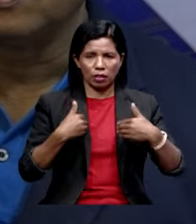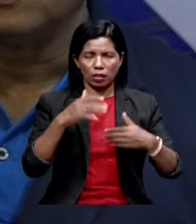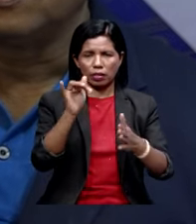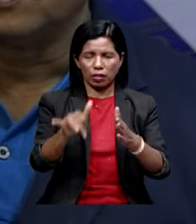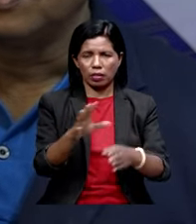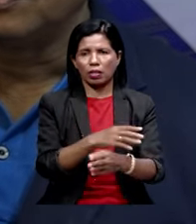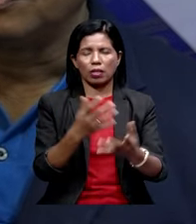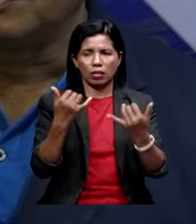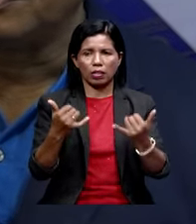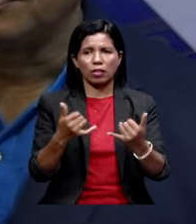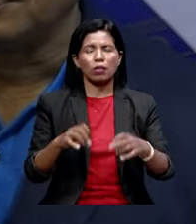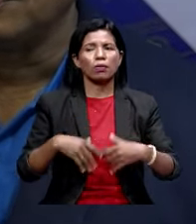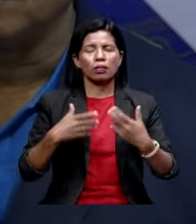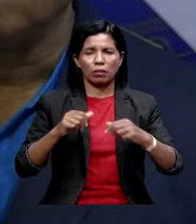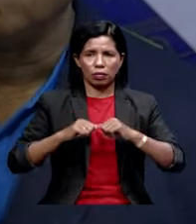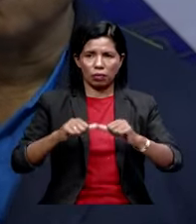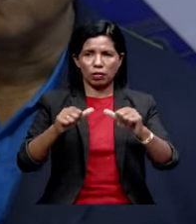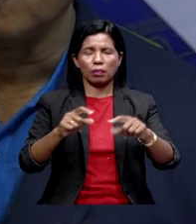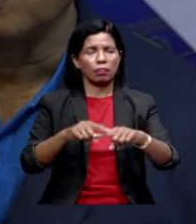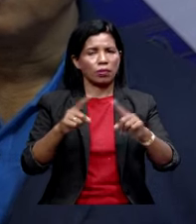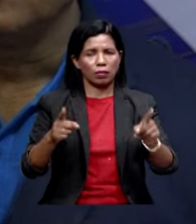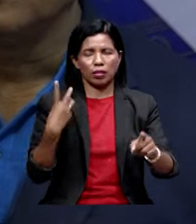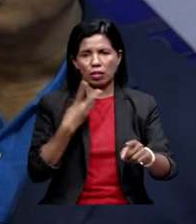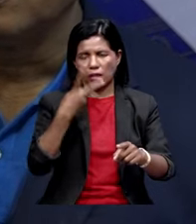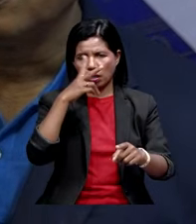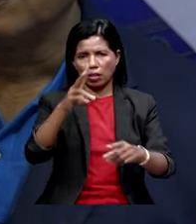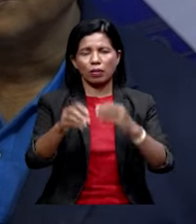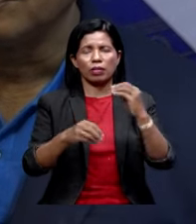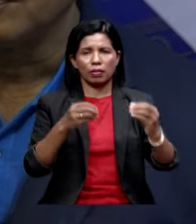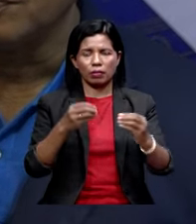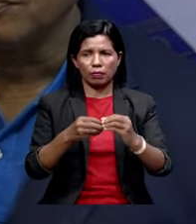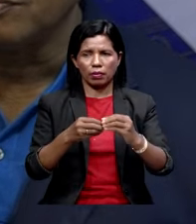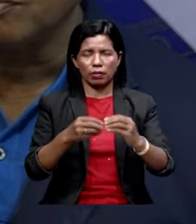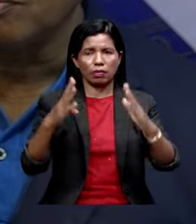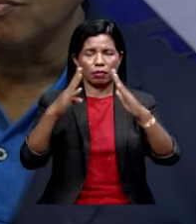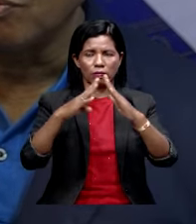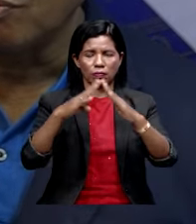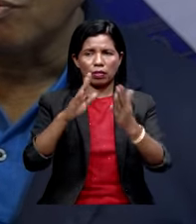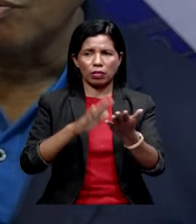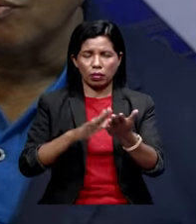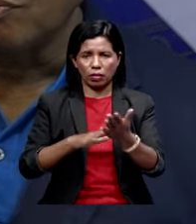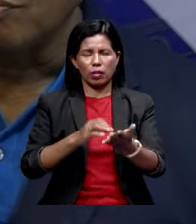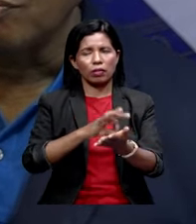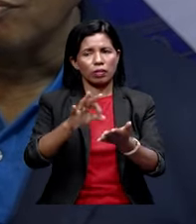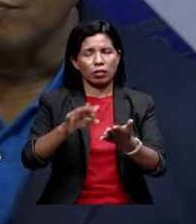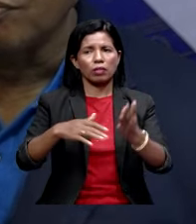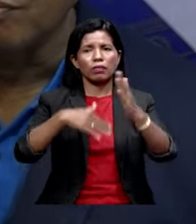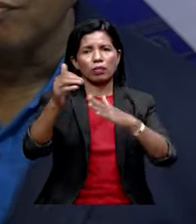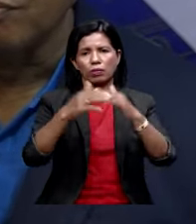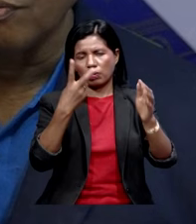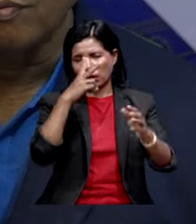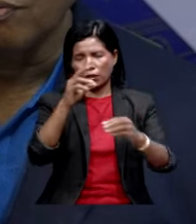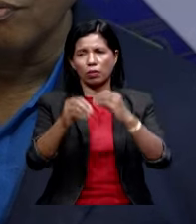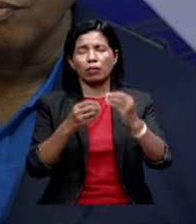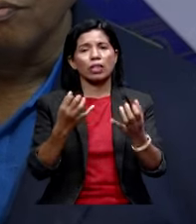da nossa parceria tu continua vamos se 5 de maio nem am se nossa fat informação us infraestrutura para tu hare da ne